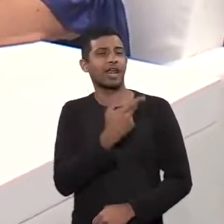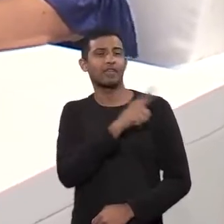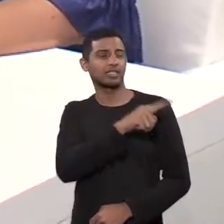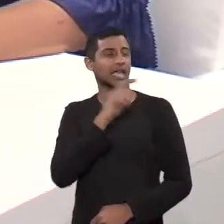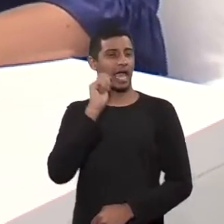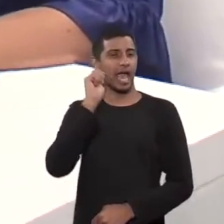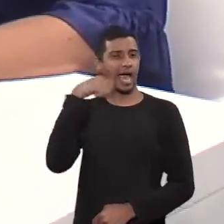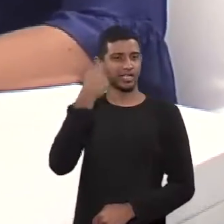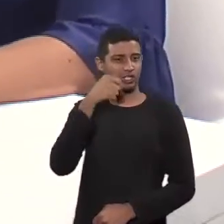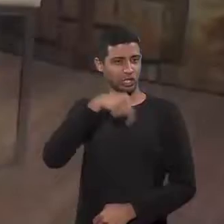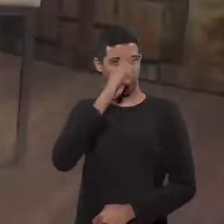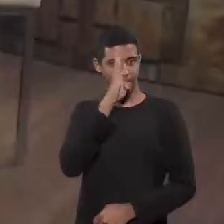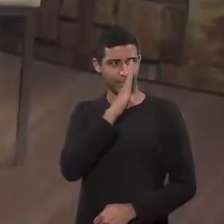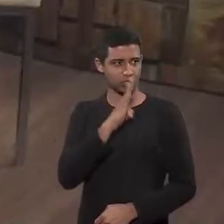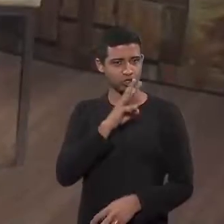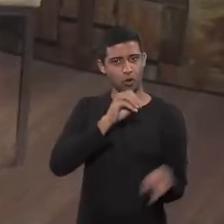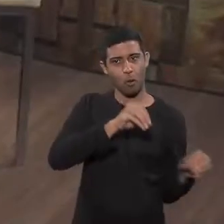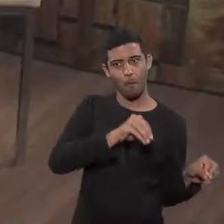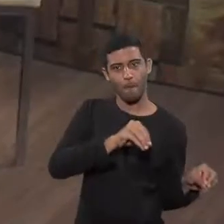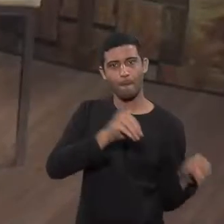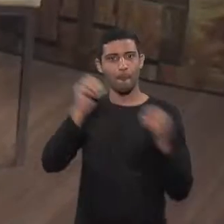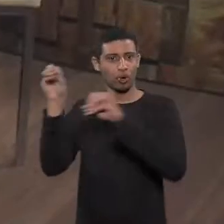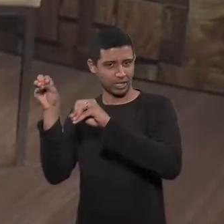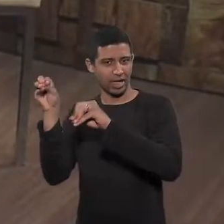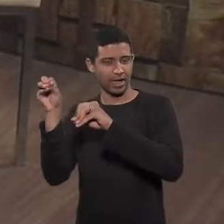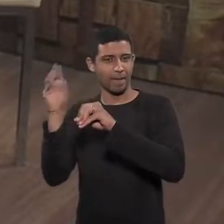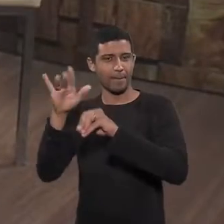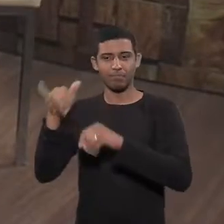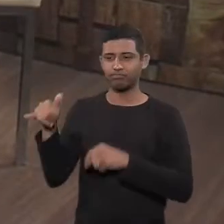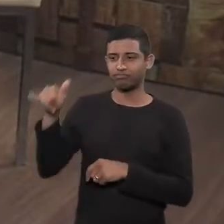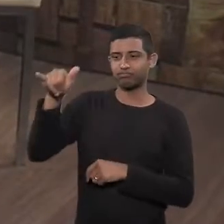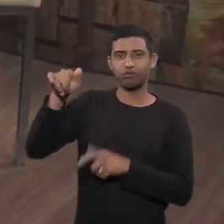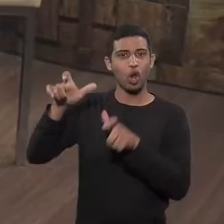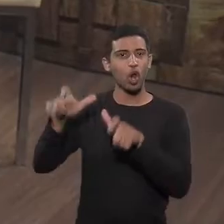do artista brasileiro é realmente o aeroporto Tom Jobim?